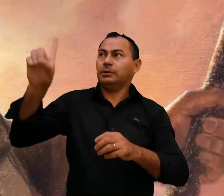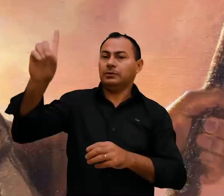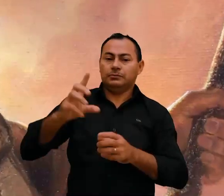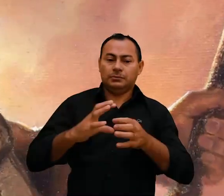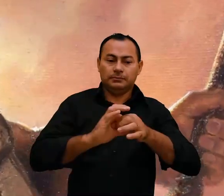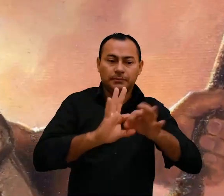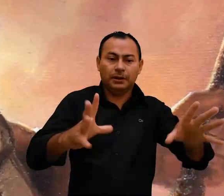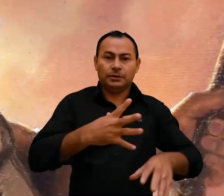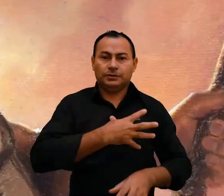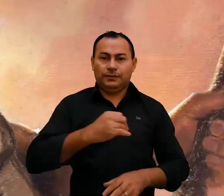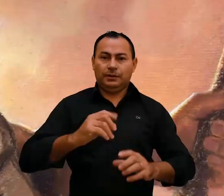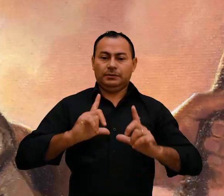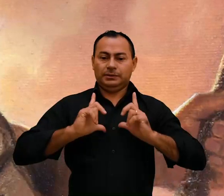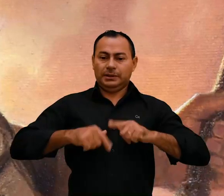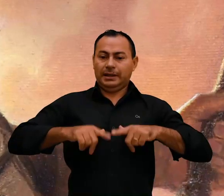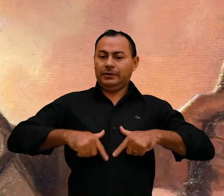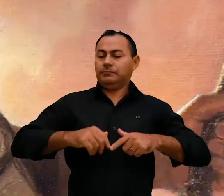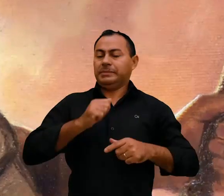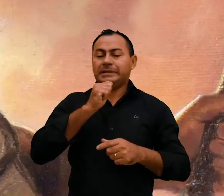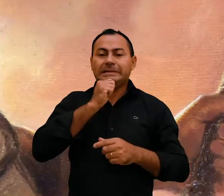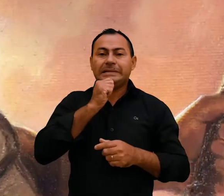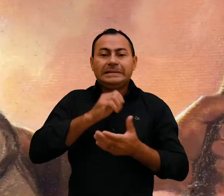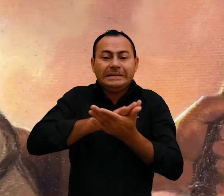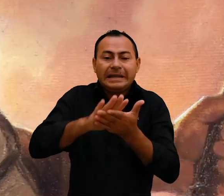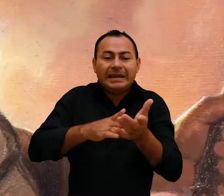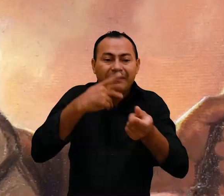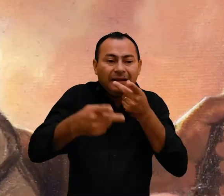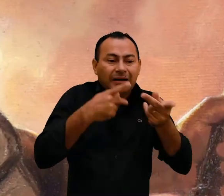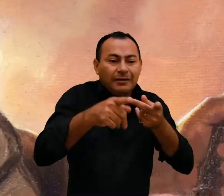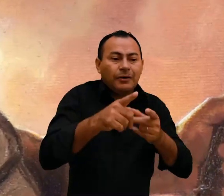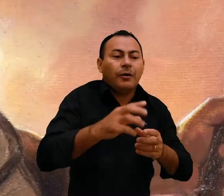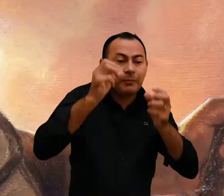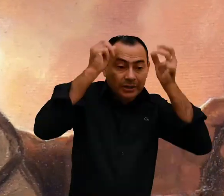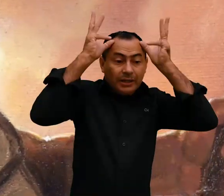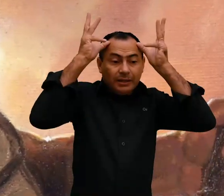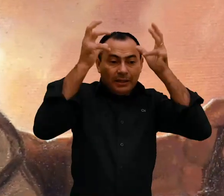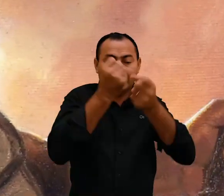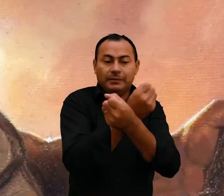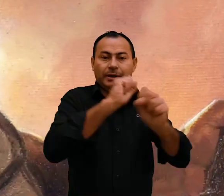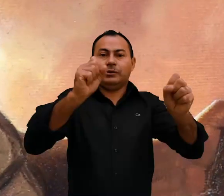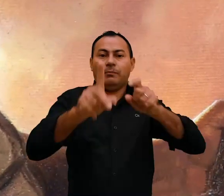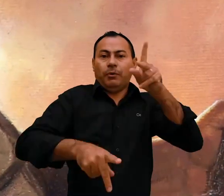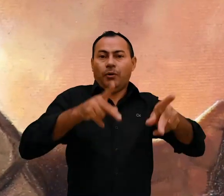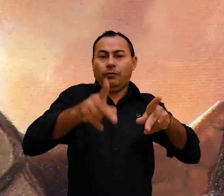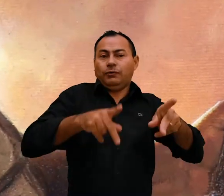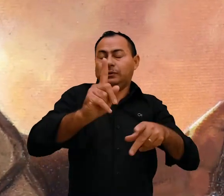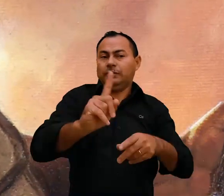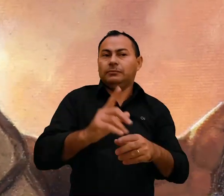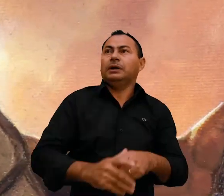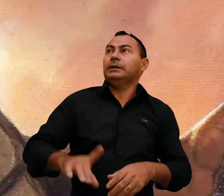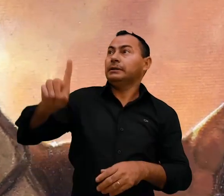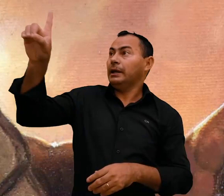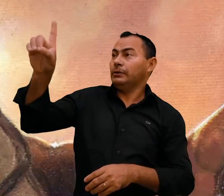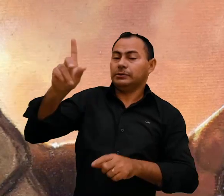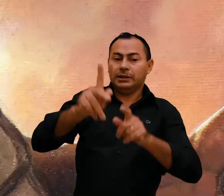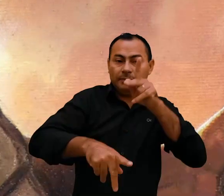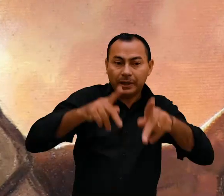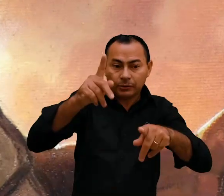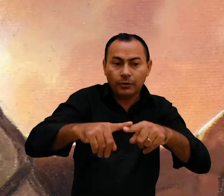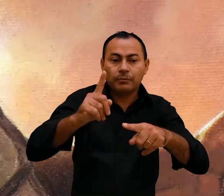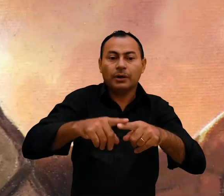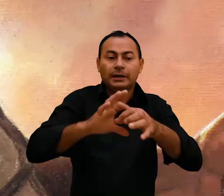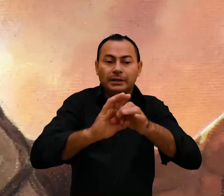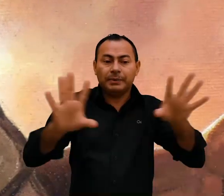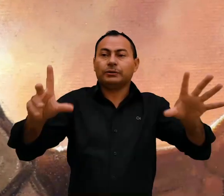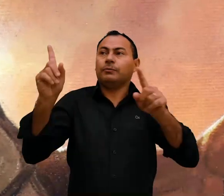para libertar os filhos de Israel ninguém por esses ouro e dizer em Moisés não foi você quem libertou esse povo de